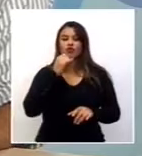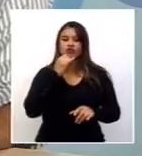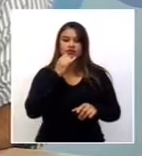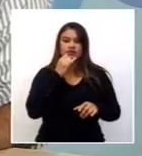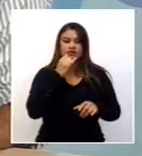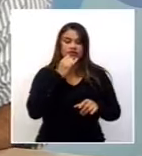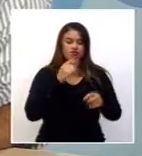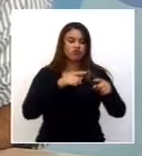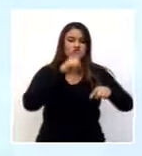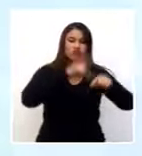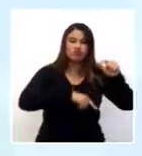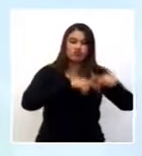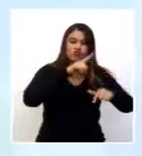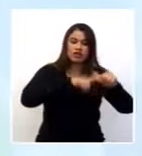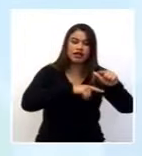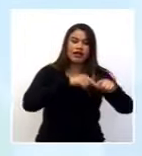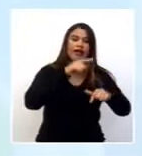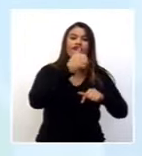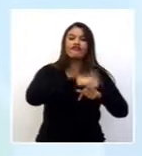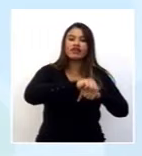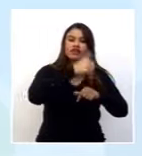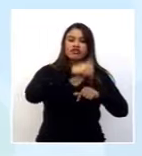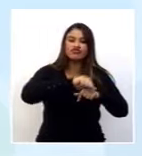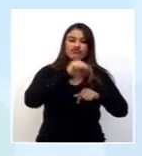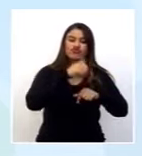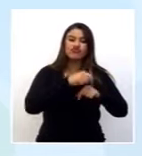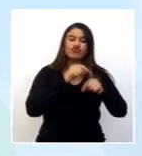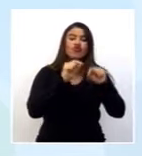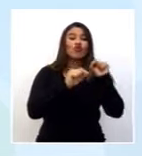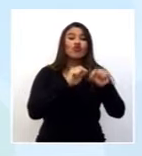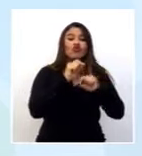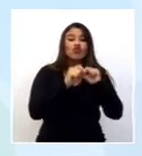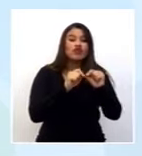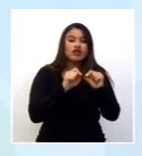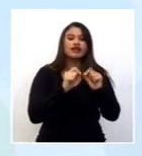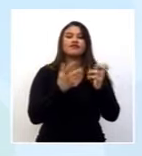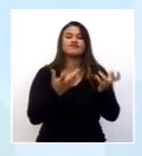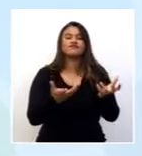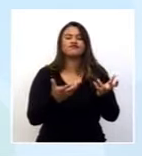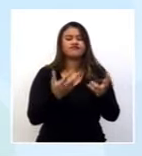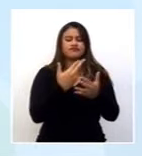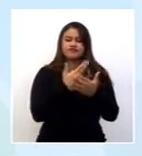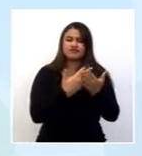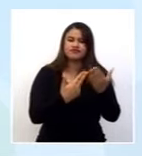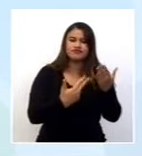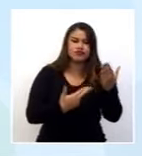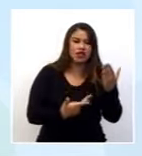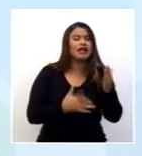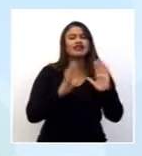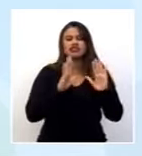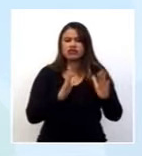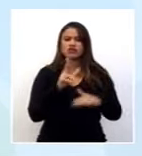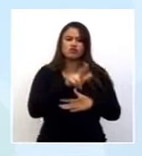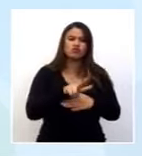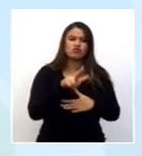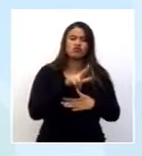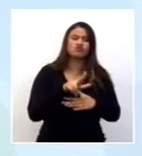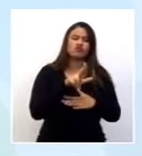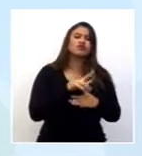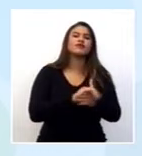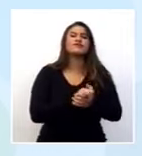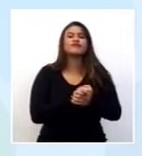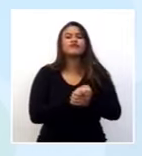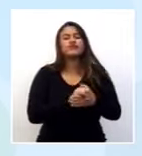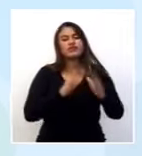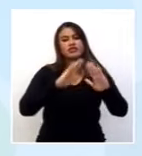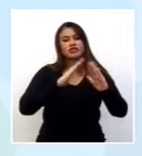avaliativo. Então, a gente tem como instrumento avaliativo uma série de opções que nós já fazemos todos os dias, né,